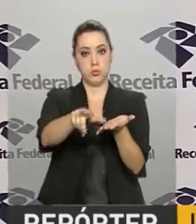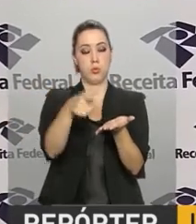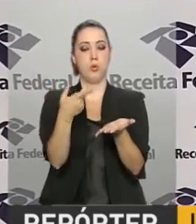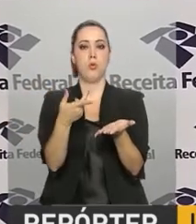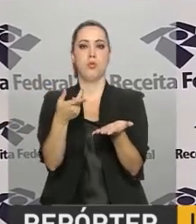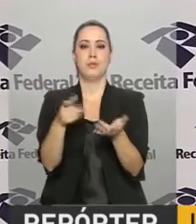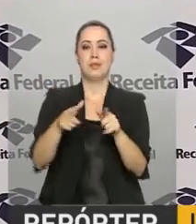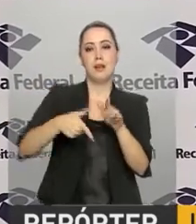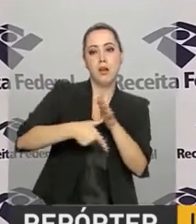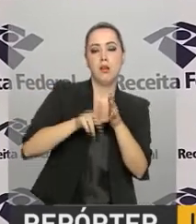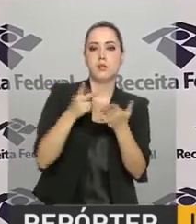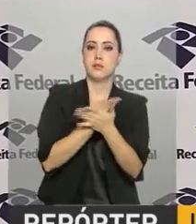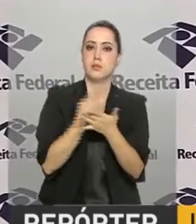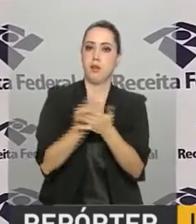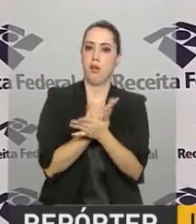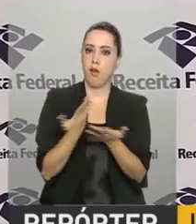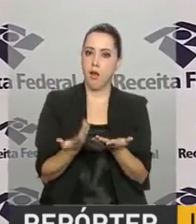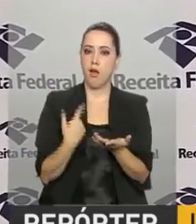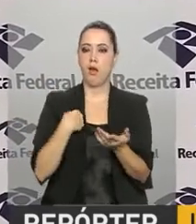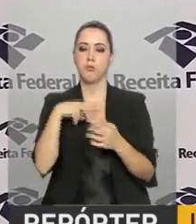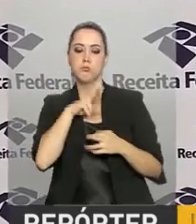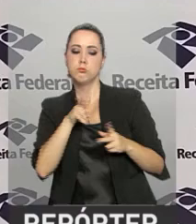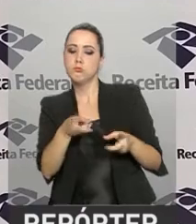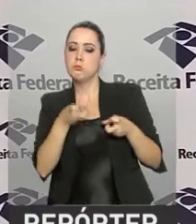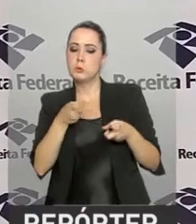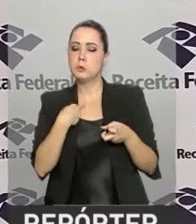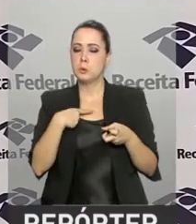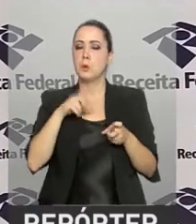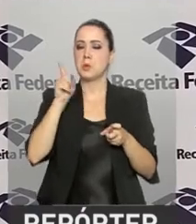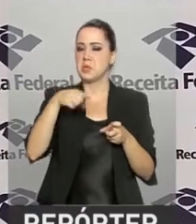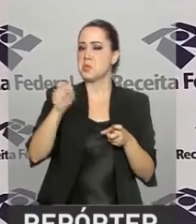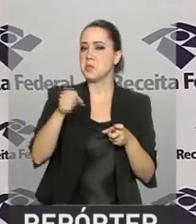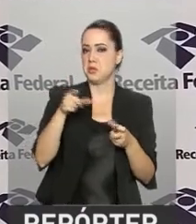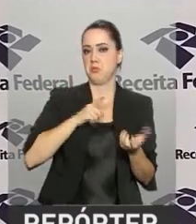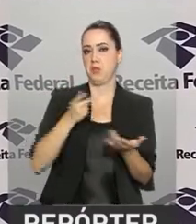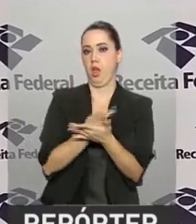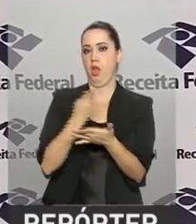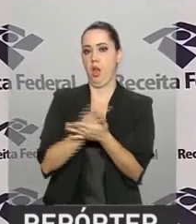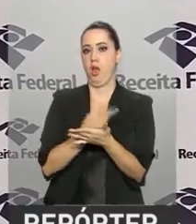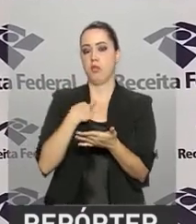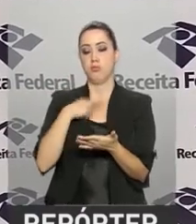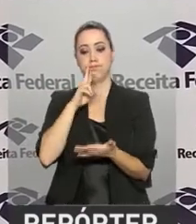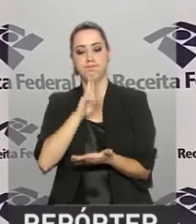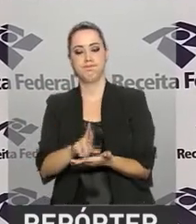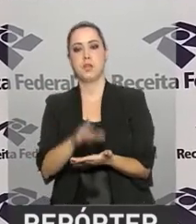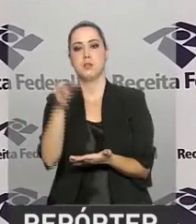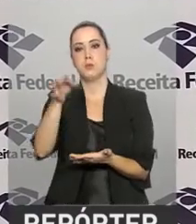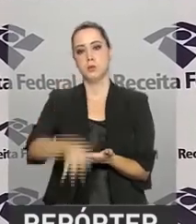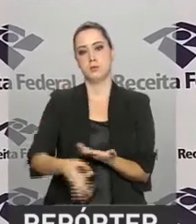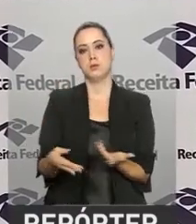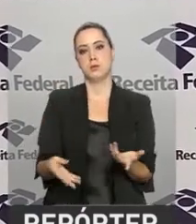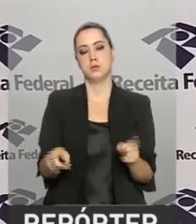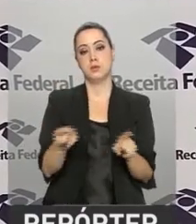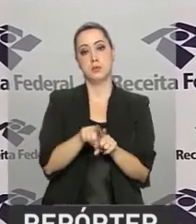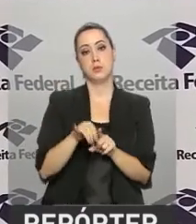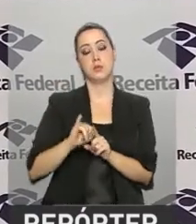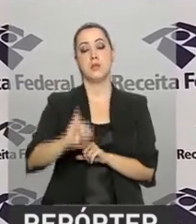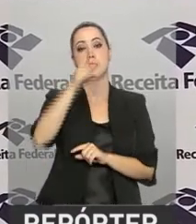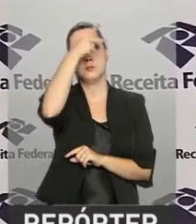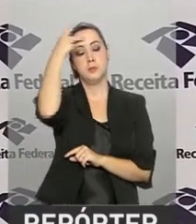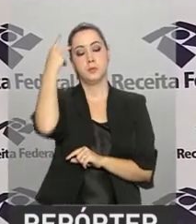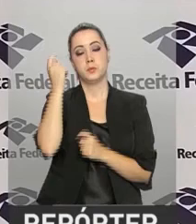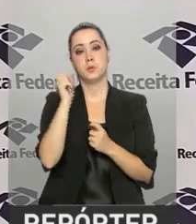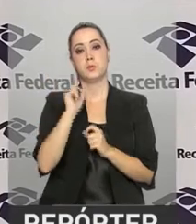ele está realmente errado chamou atenção mostrou ele vai lá e ratifica essa retificadora se tiver certificado